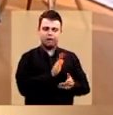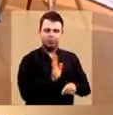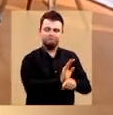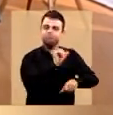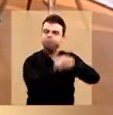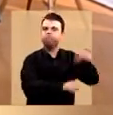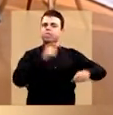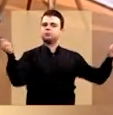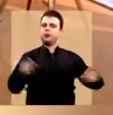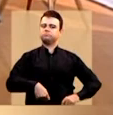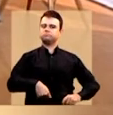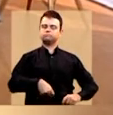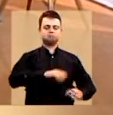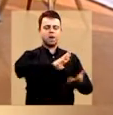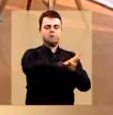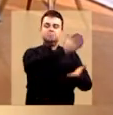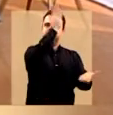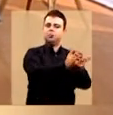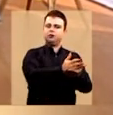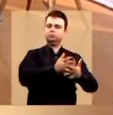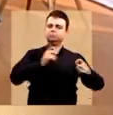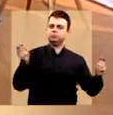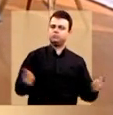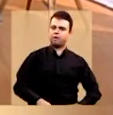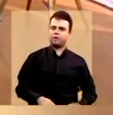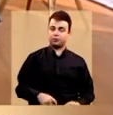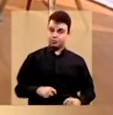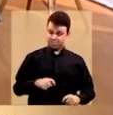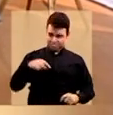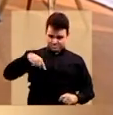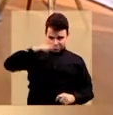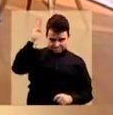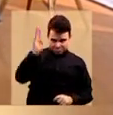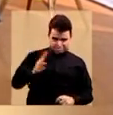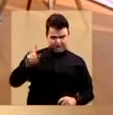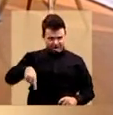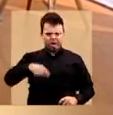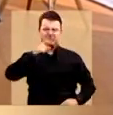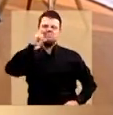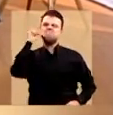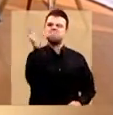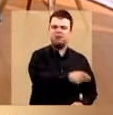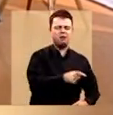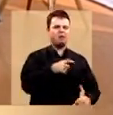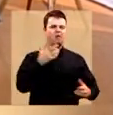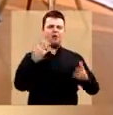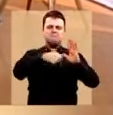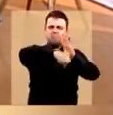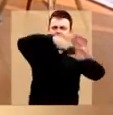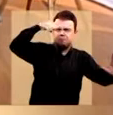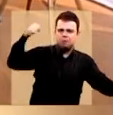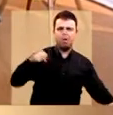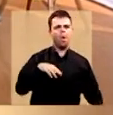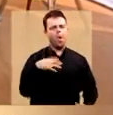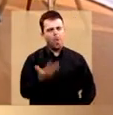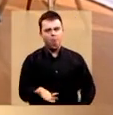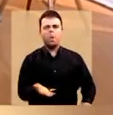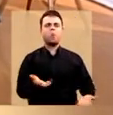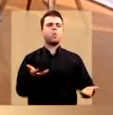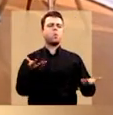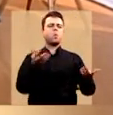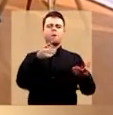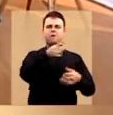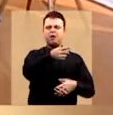racismo estrutural. Então, o racismo no Brasil ele não é caracterizado apenas por ofensas verbais, apenas por